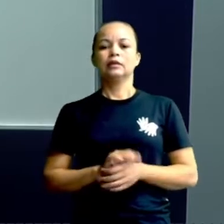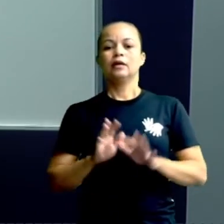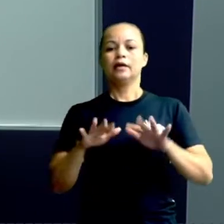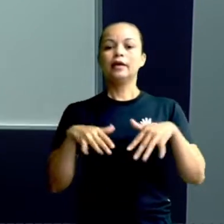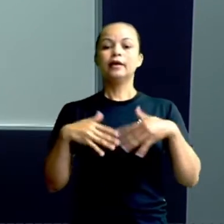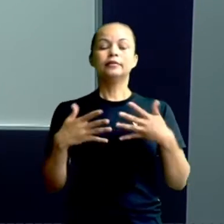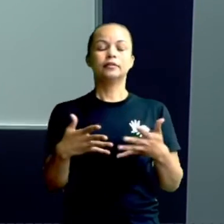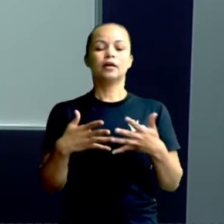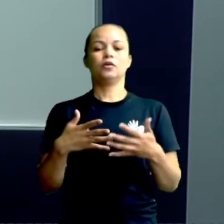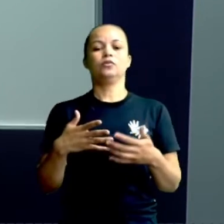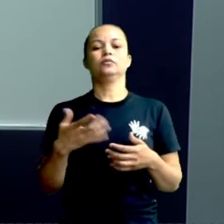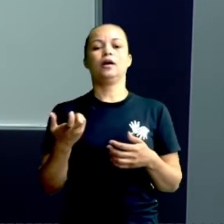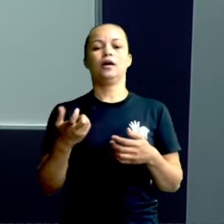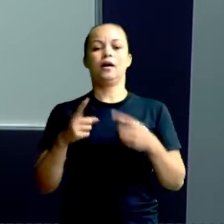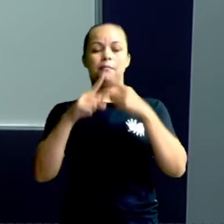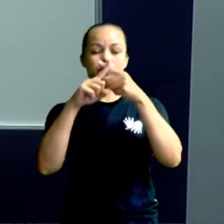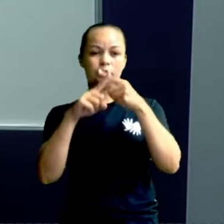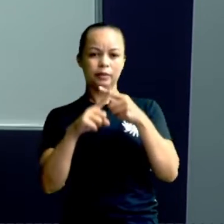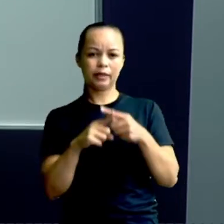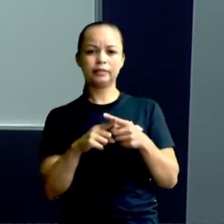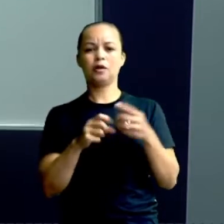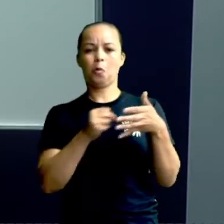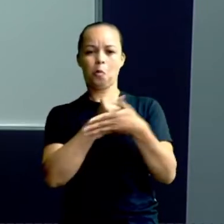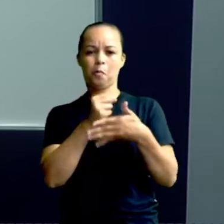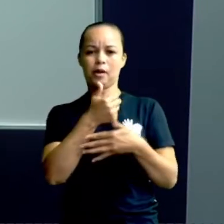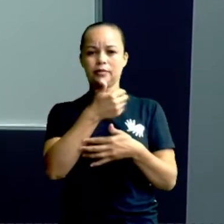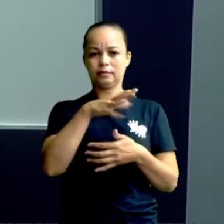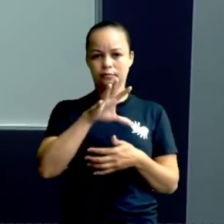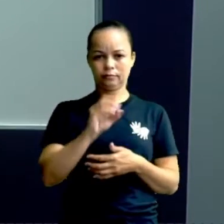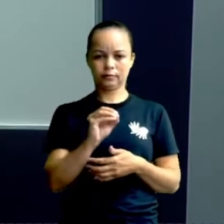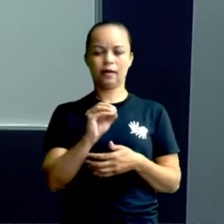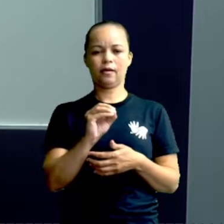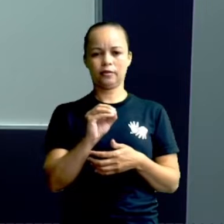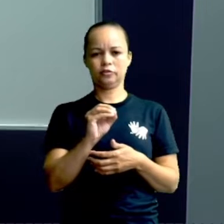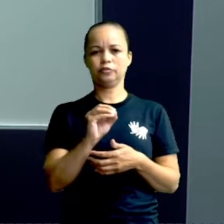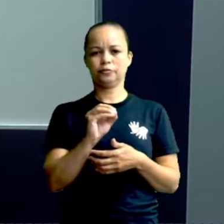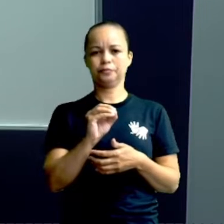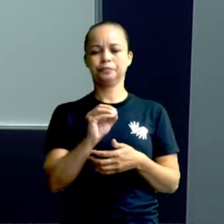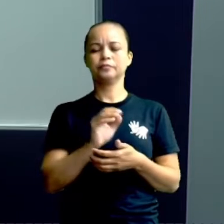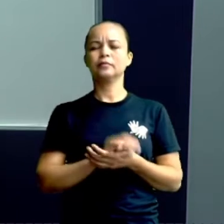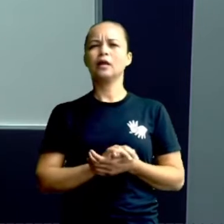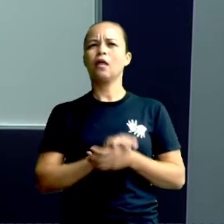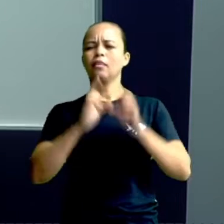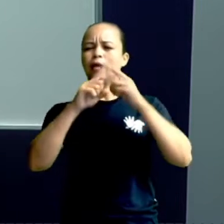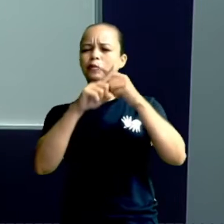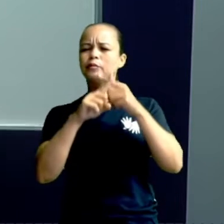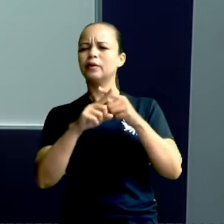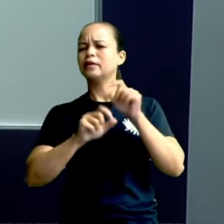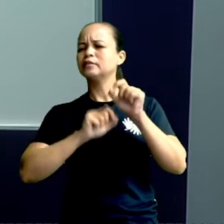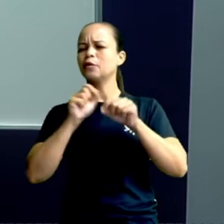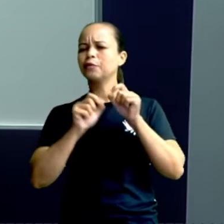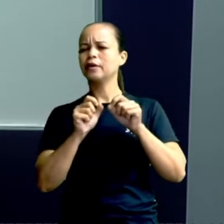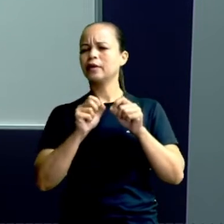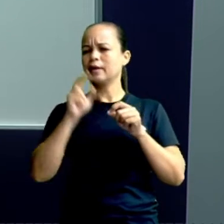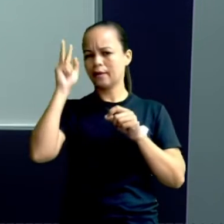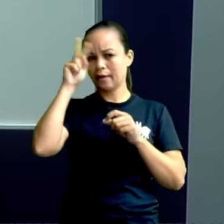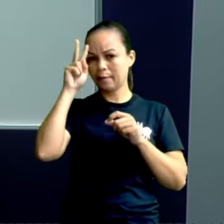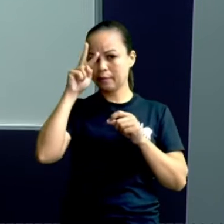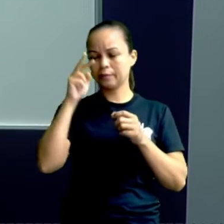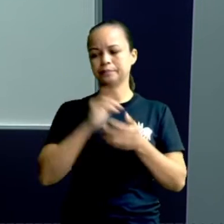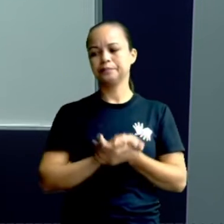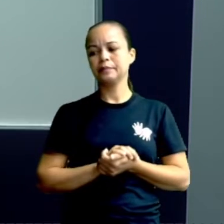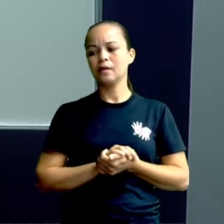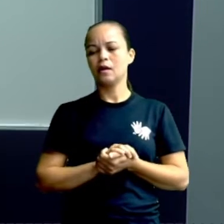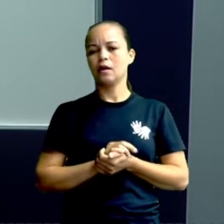na multiplicação com base 10, vamos ver se vocês lembram. Na multiplicação, o que é que a gente faz?